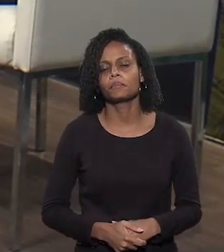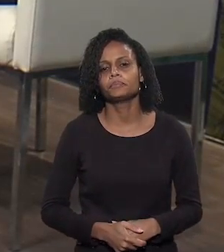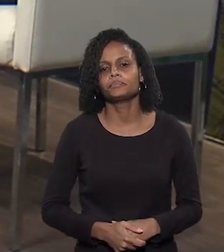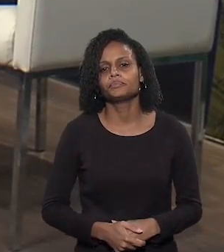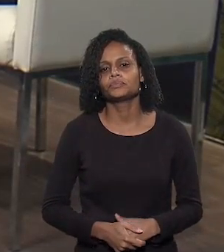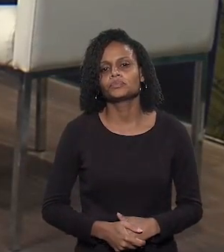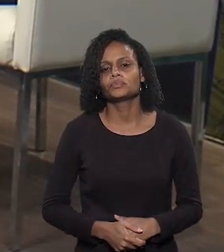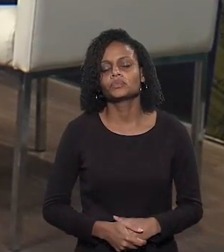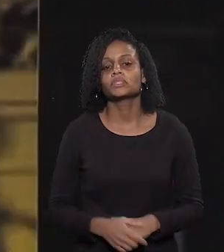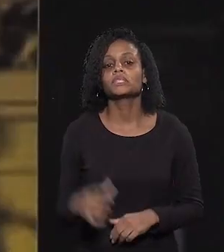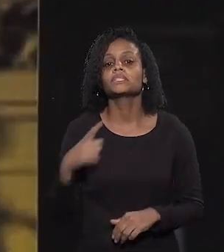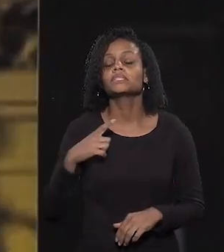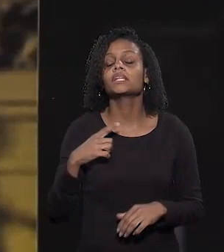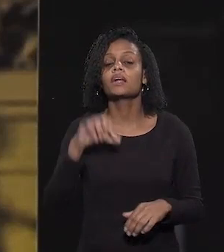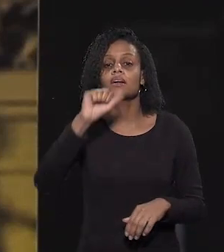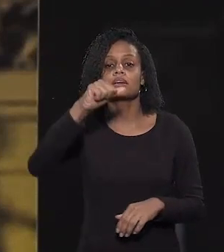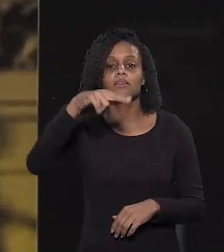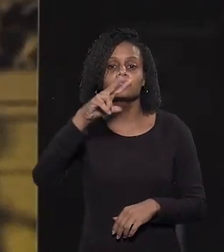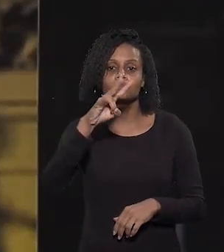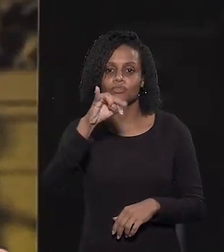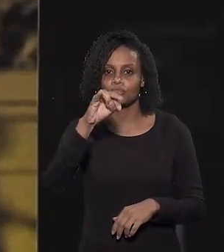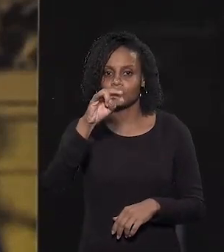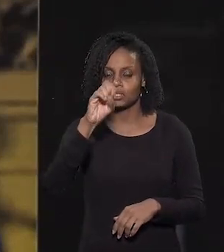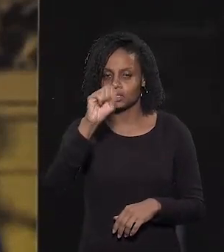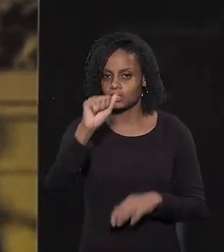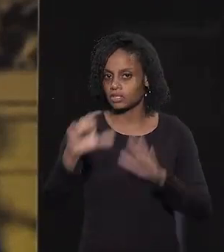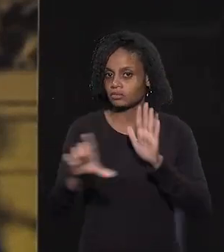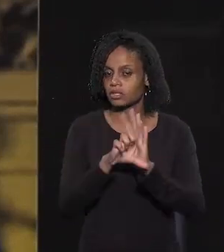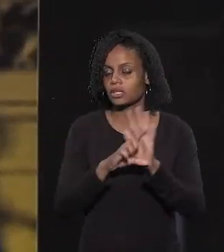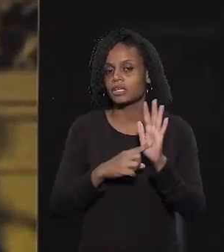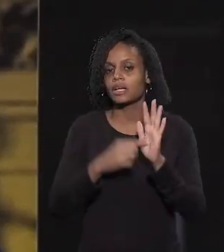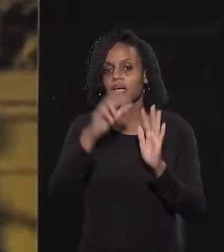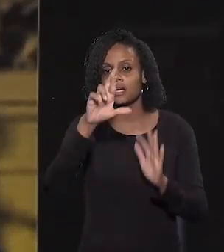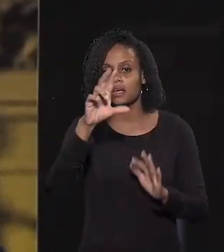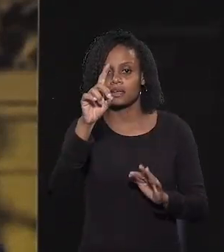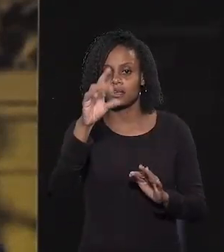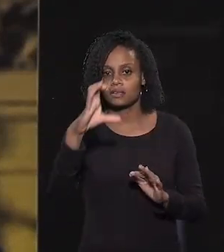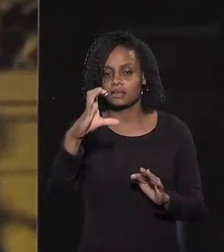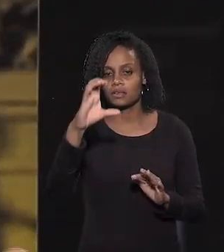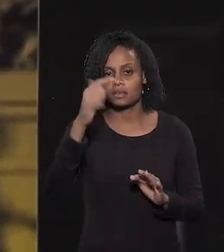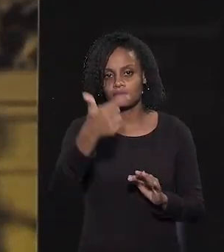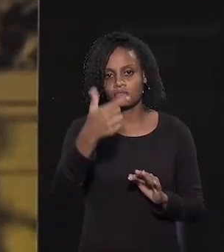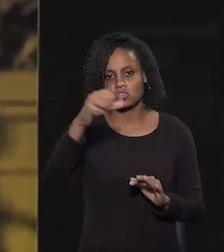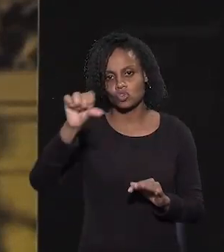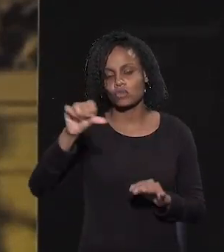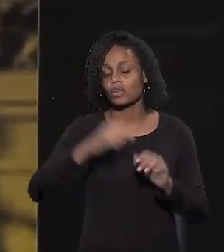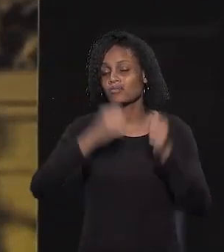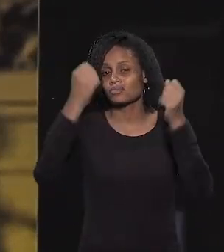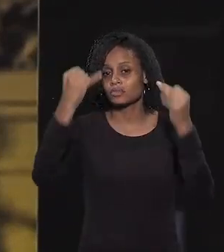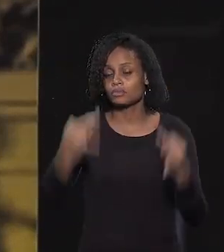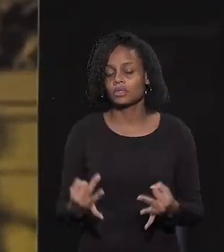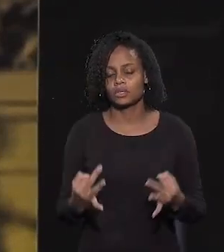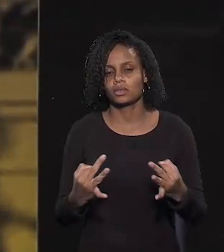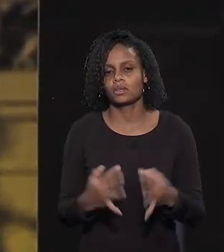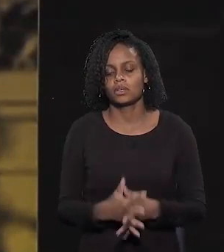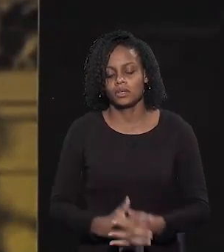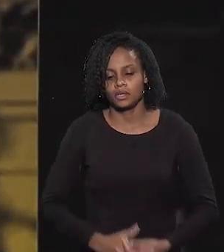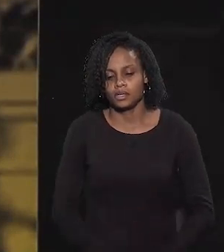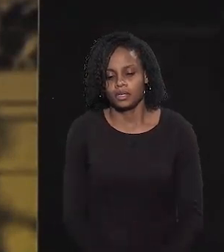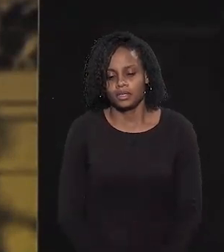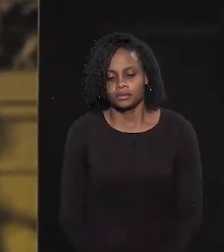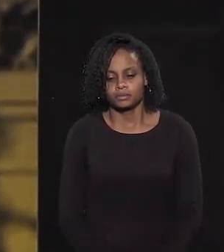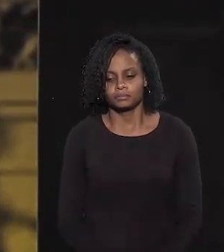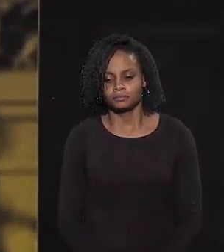Existe uma resolução da Anvisa, RDC 29, que ela deixa claro, né, que os